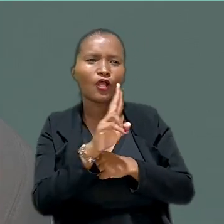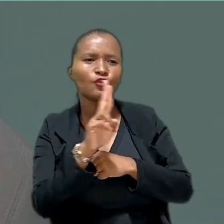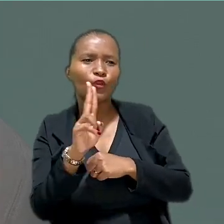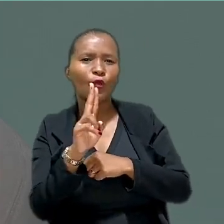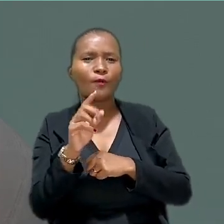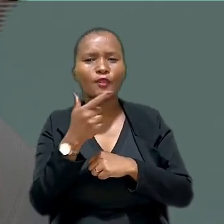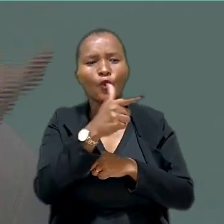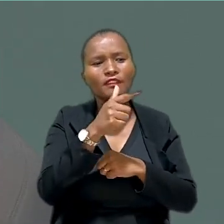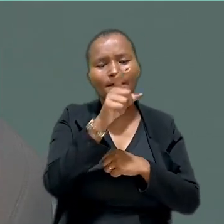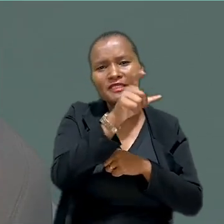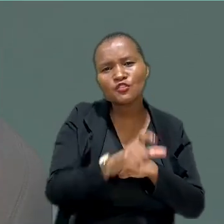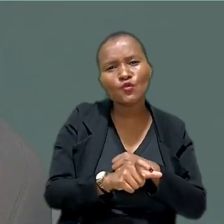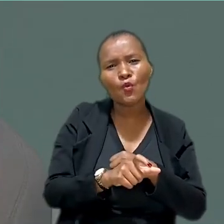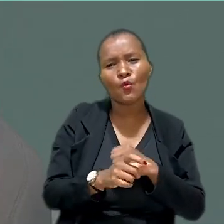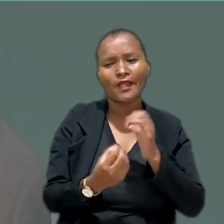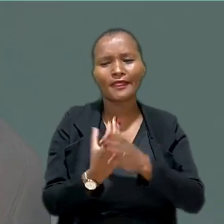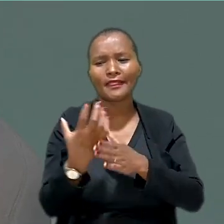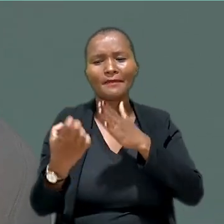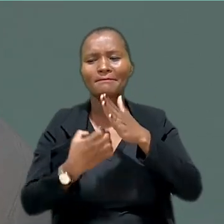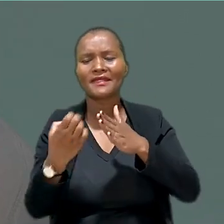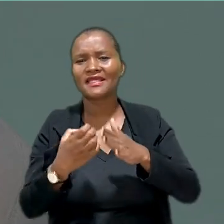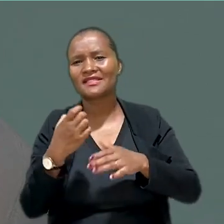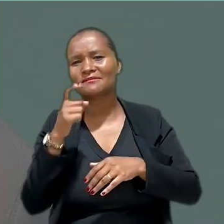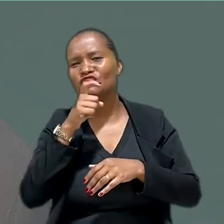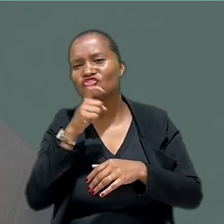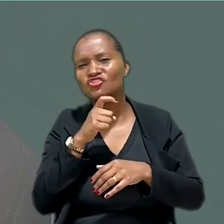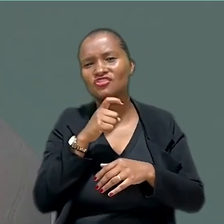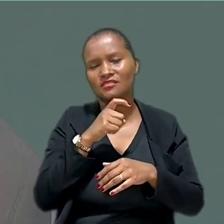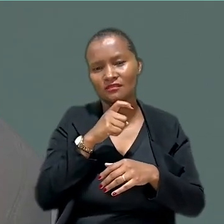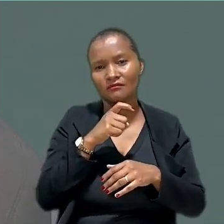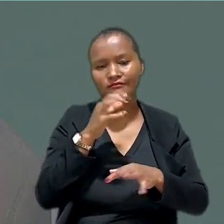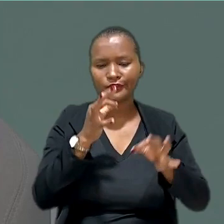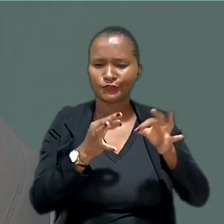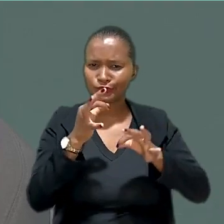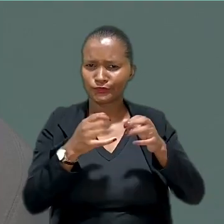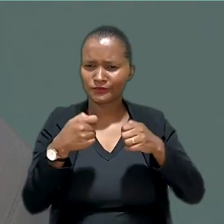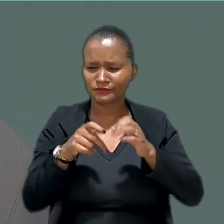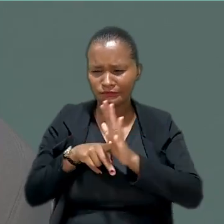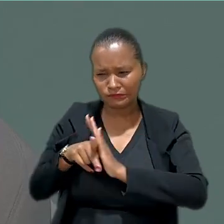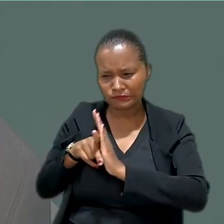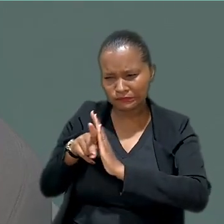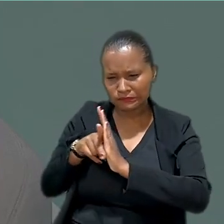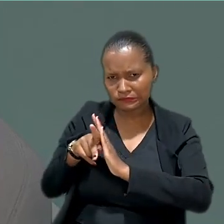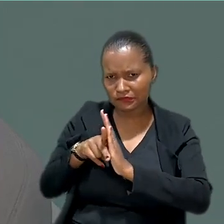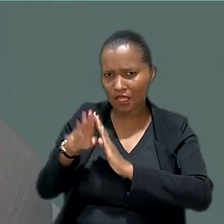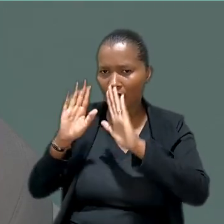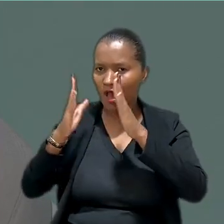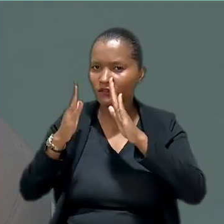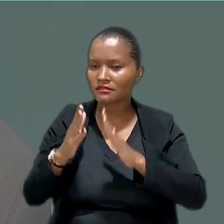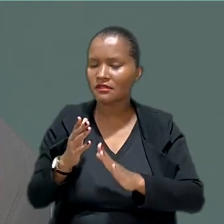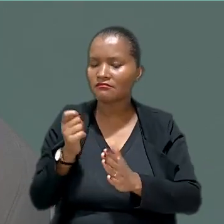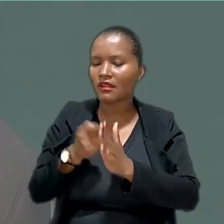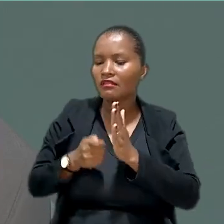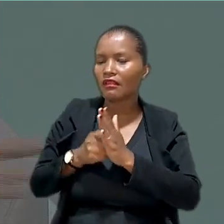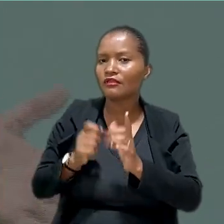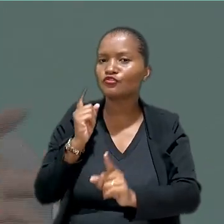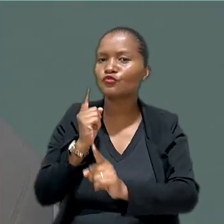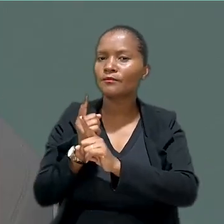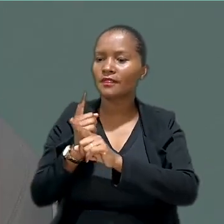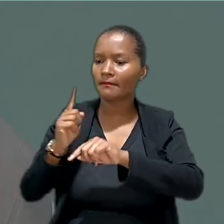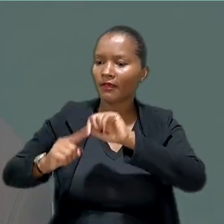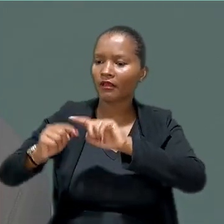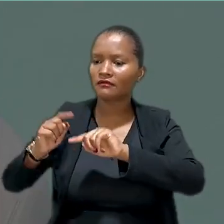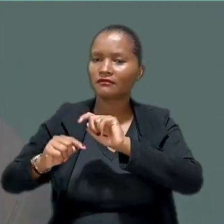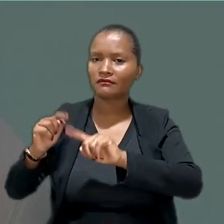cria empresas de fachada. E para isso, claro, o juiz tem que ter uma certa criatividade para investigar, para analisar e tentar descobrir bens que